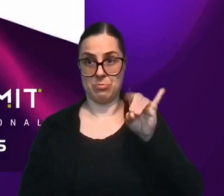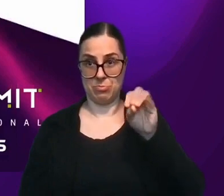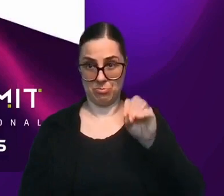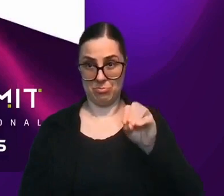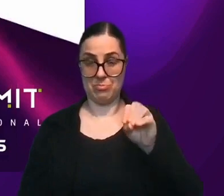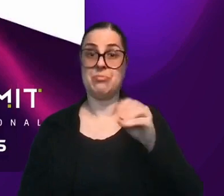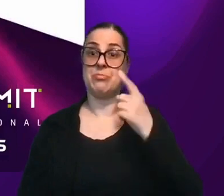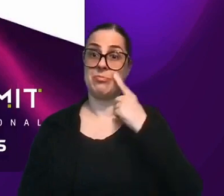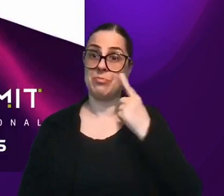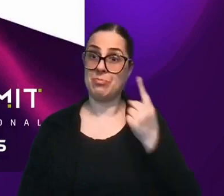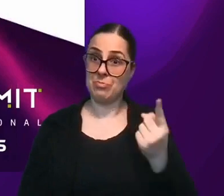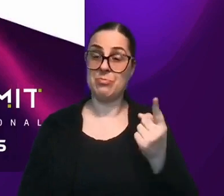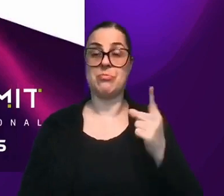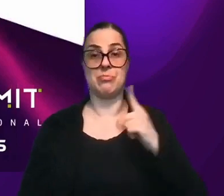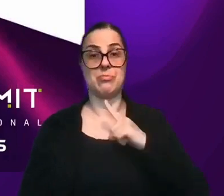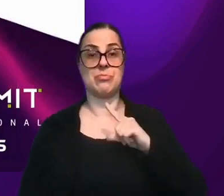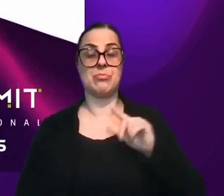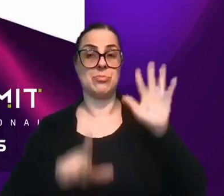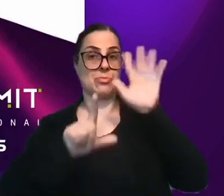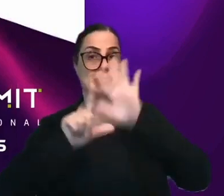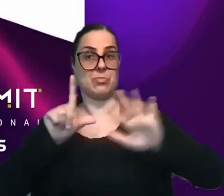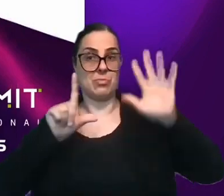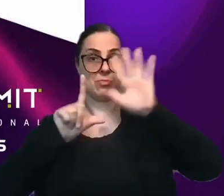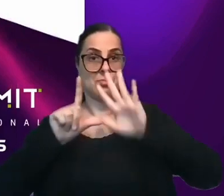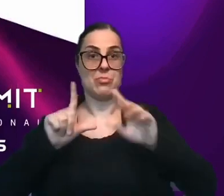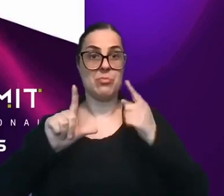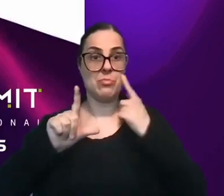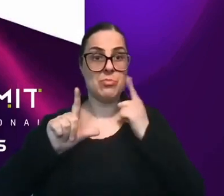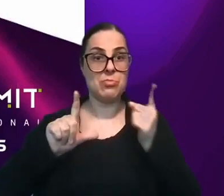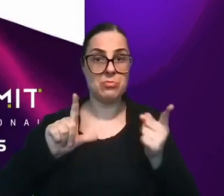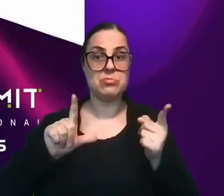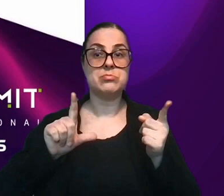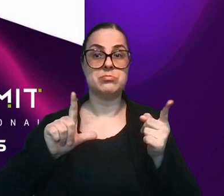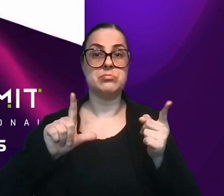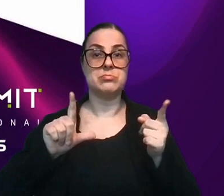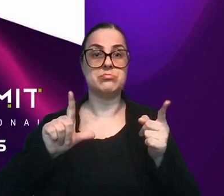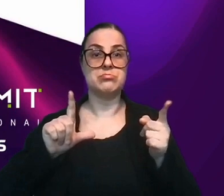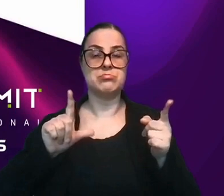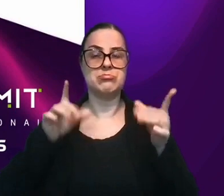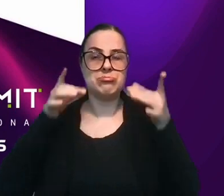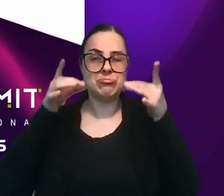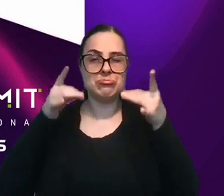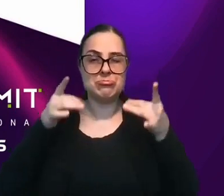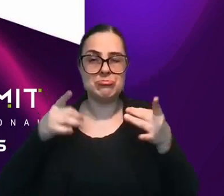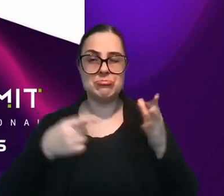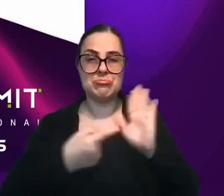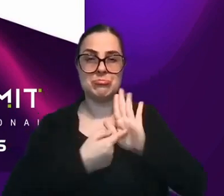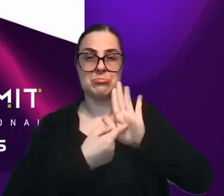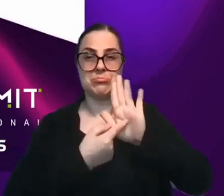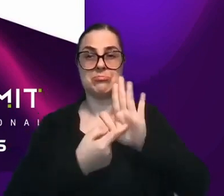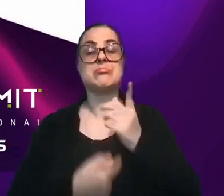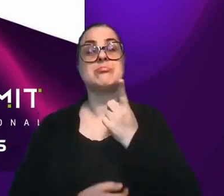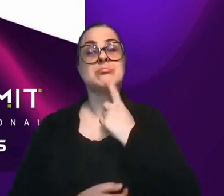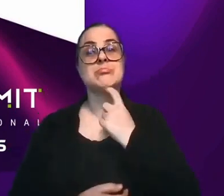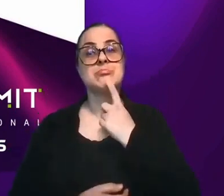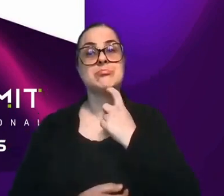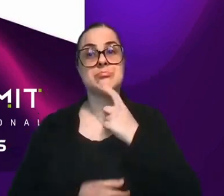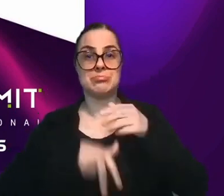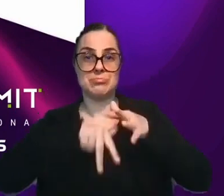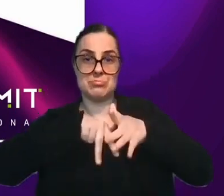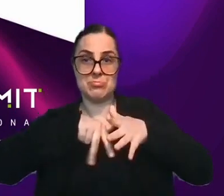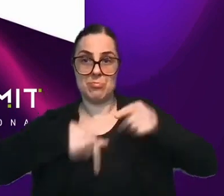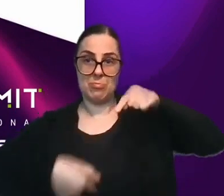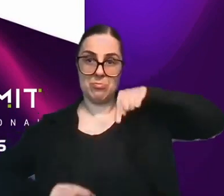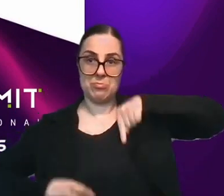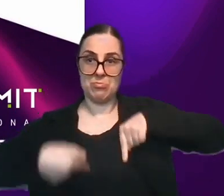Então, aqui nós temos esse esquema aqui mais um pouquinho detalhado. O sangue do paciente com citrato entrando,